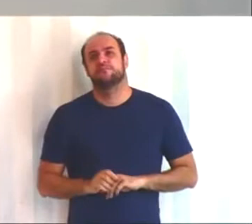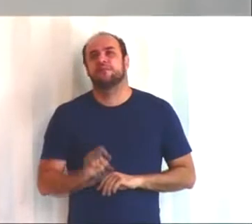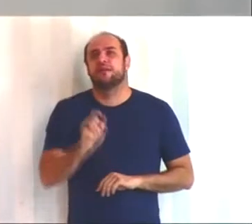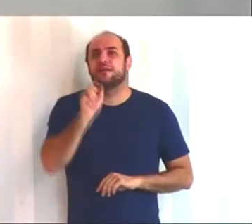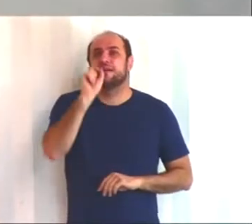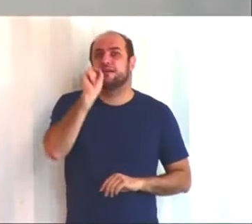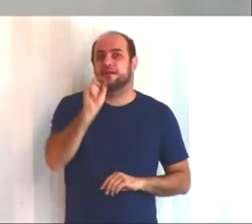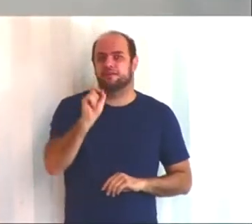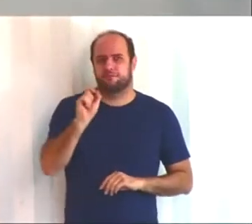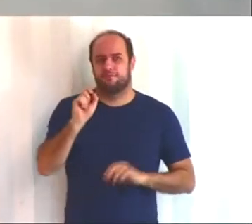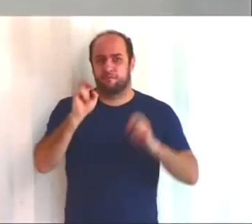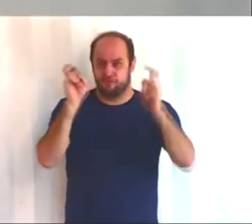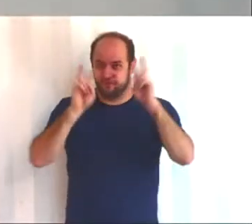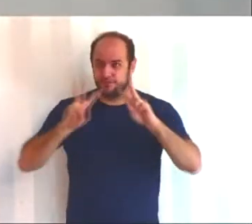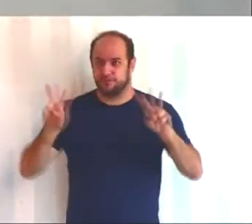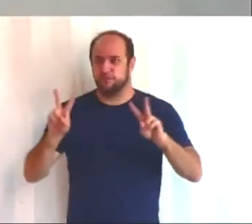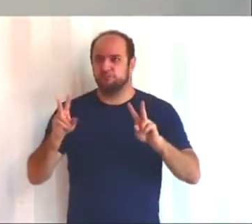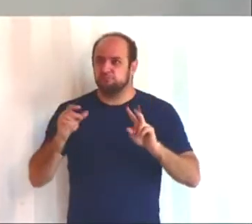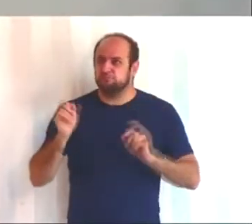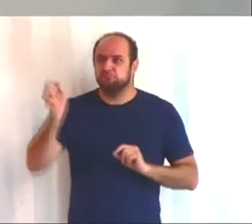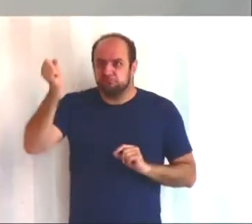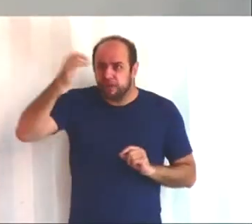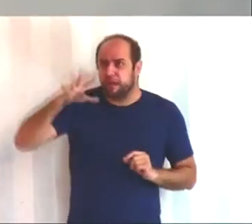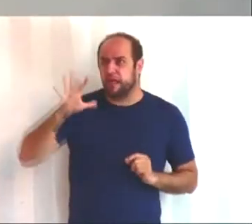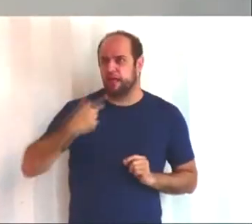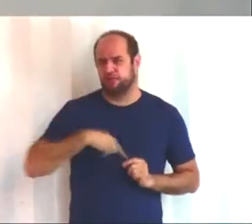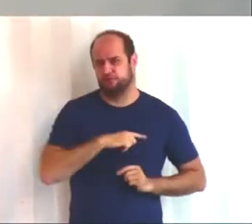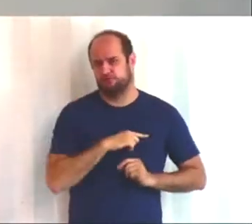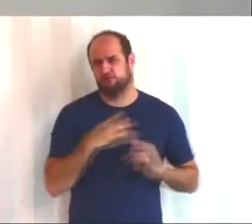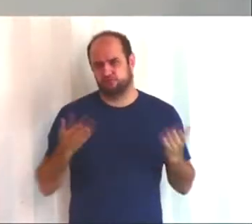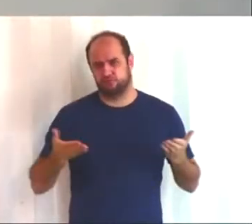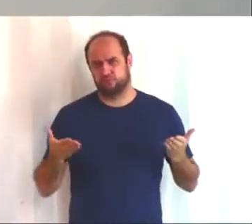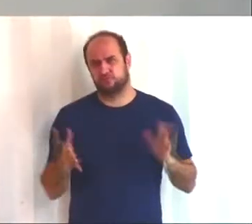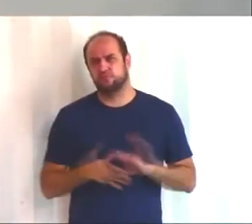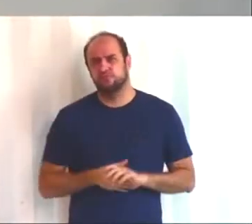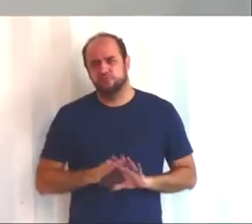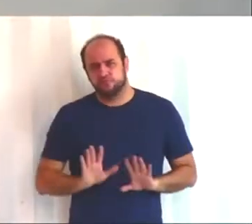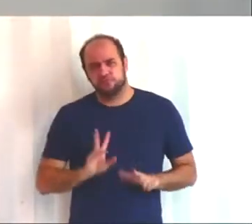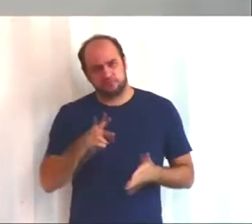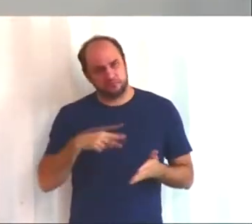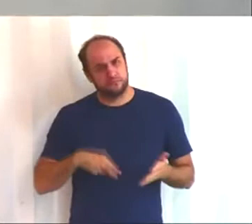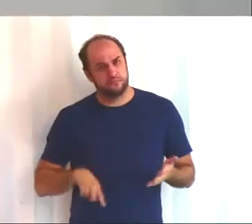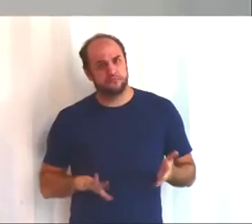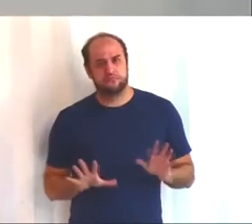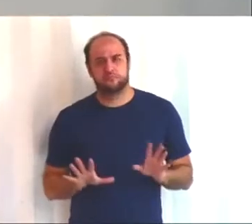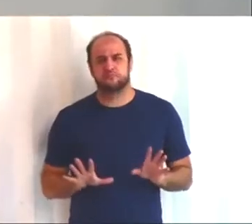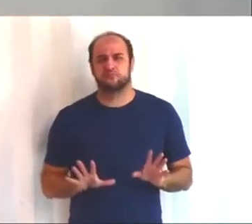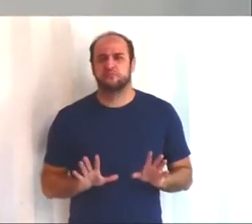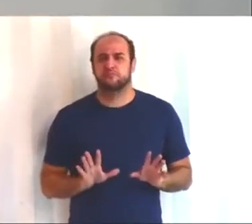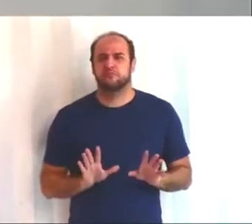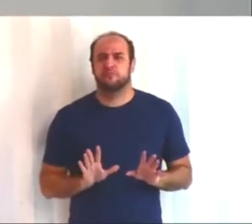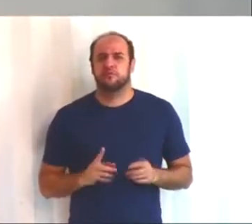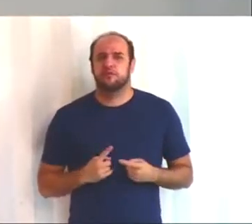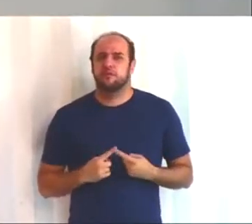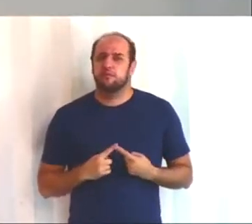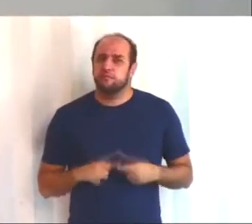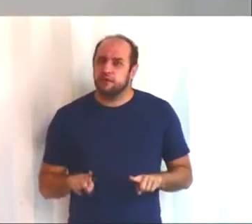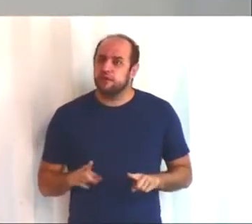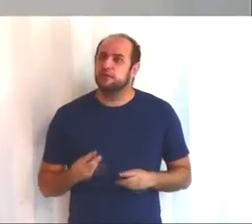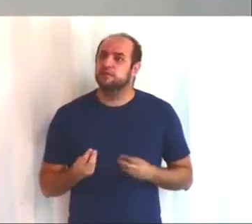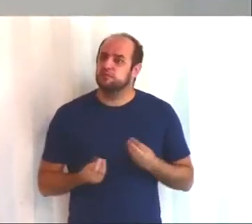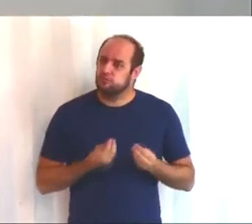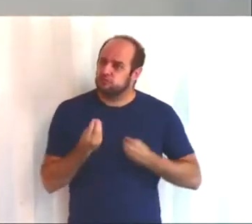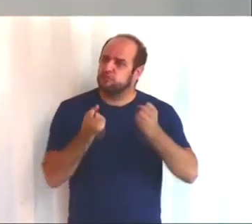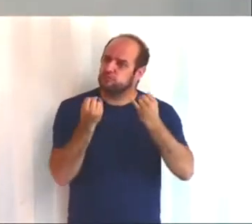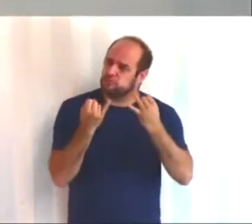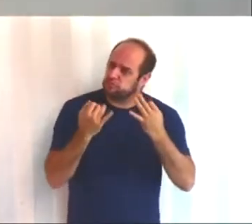Num primeiro momento, elas até são claras para nós, lendo esse texto milhares de anos depois, mas alguma explicação,